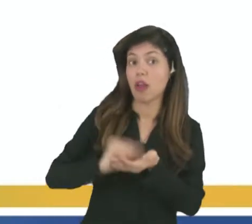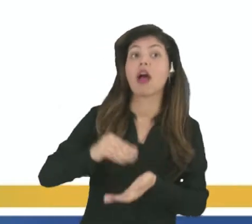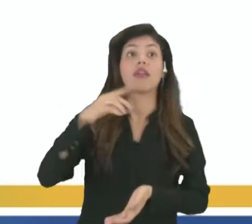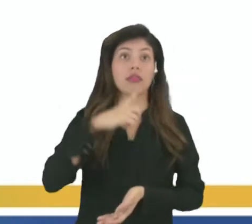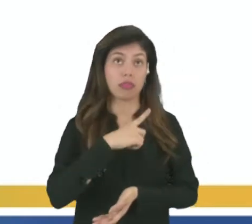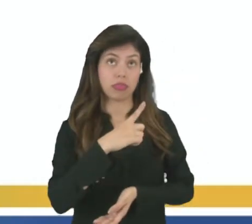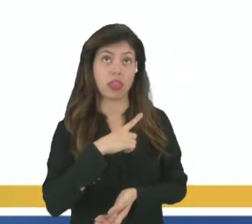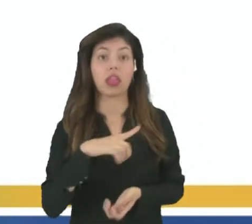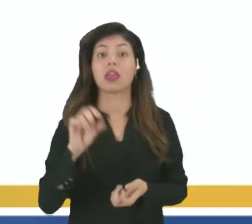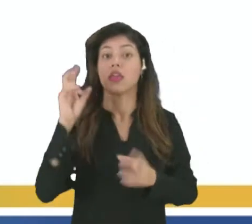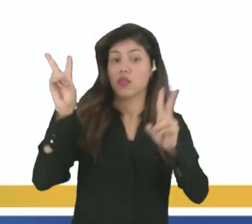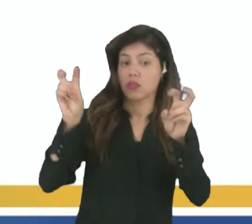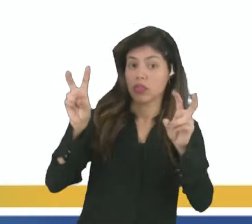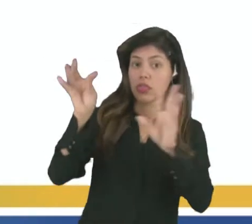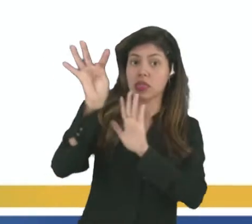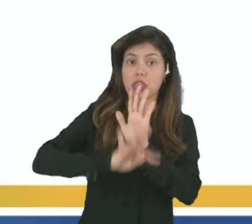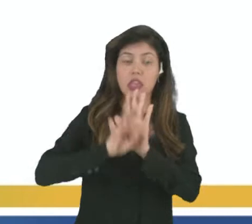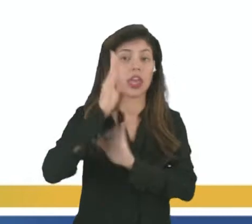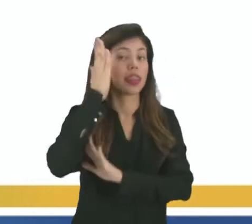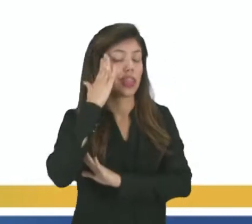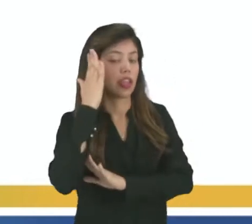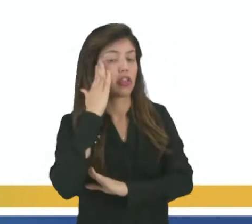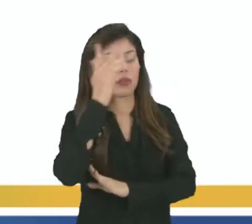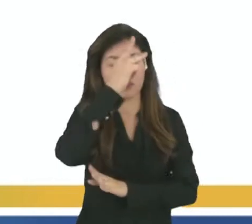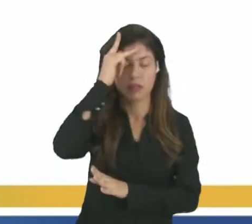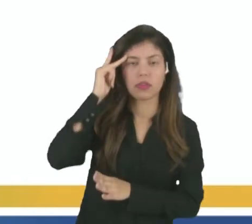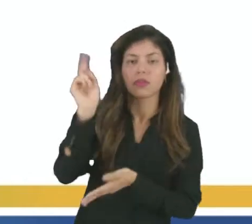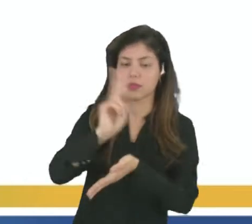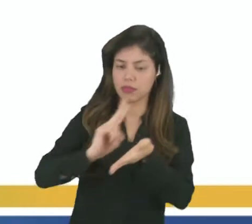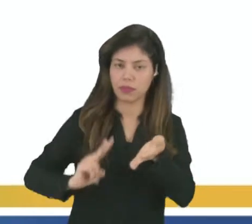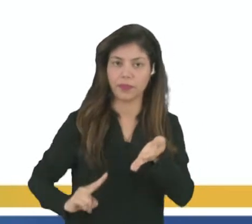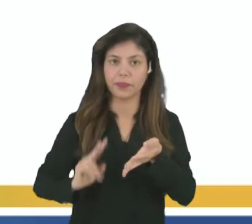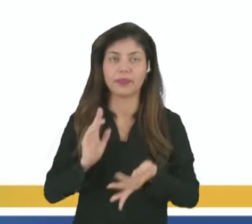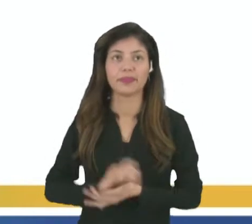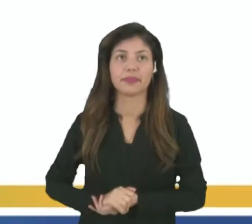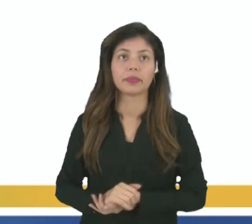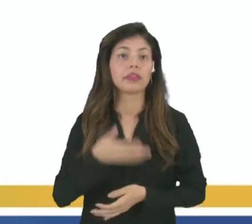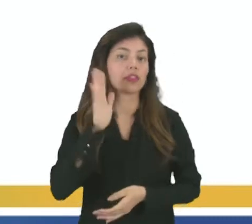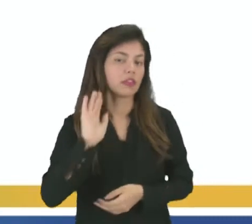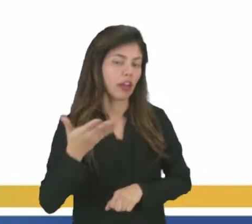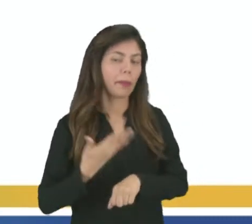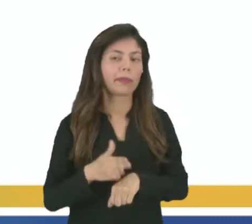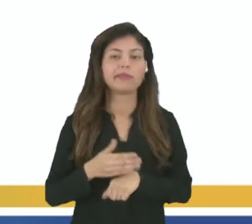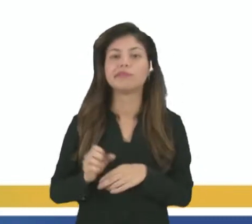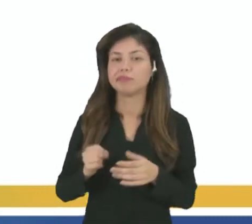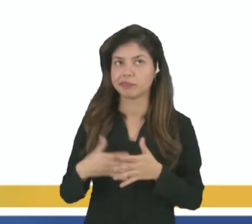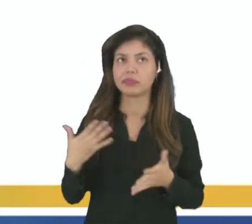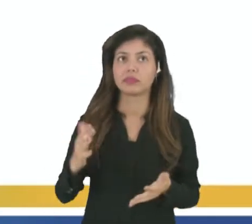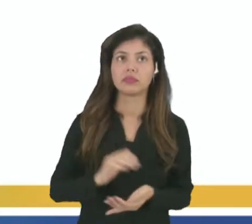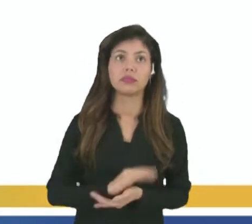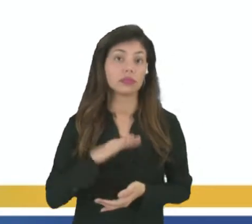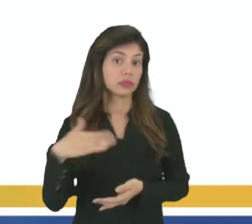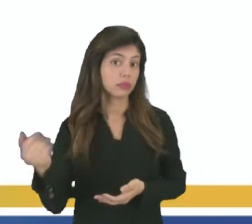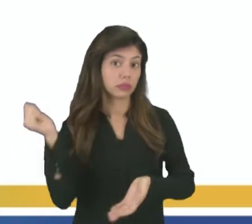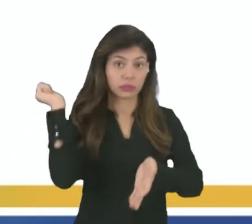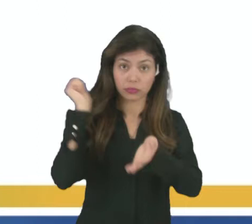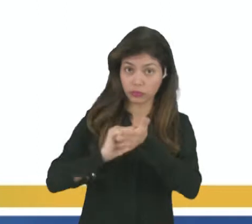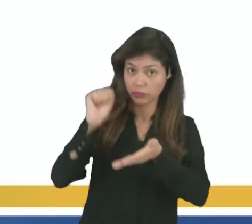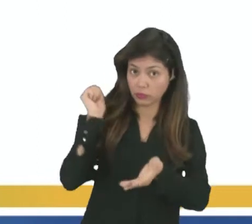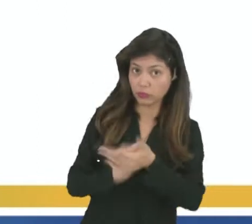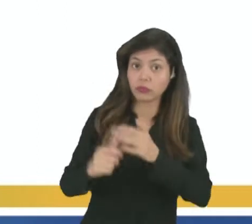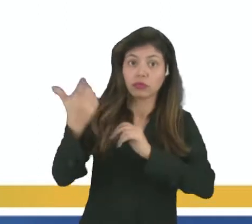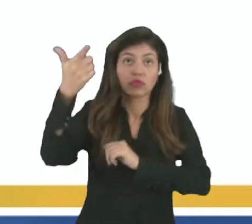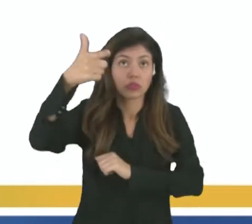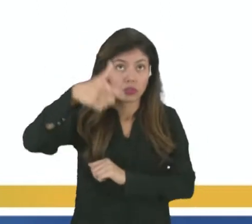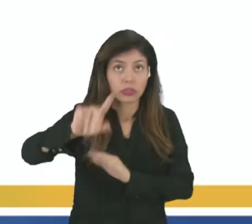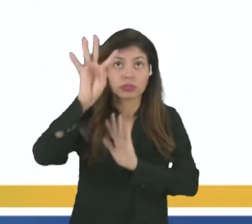naquele texto e entendido pelo leitor. Vocês já praticaram muito isso. Quando